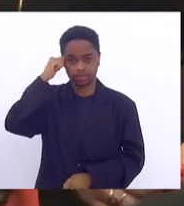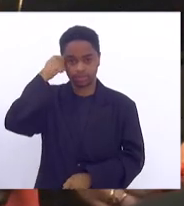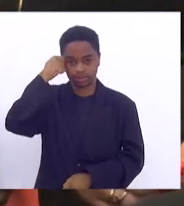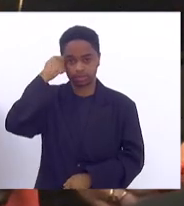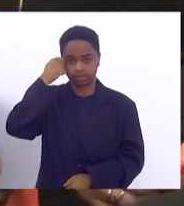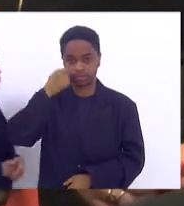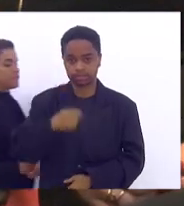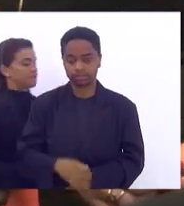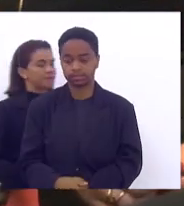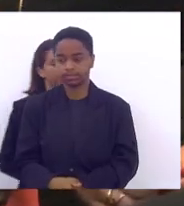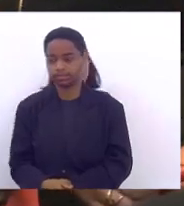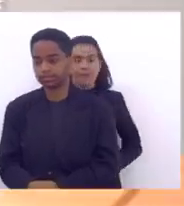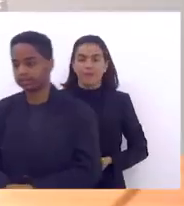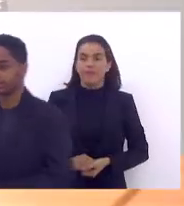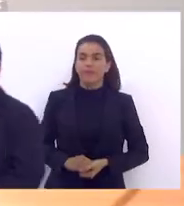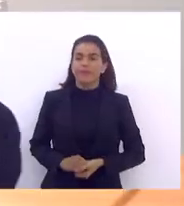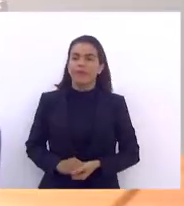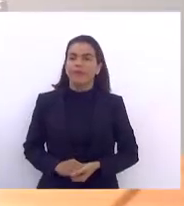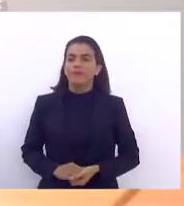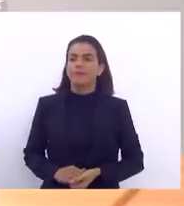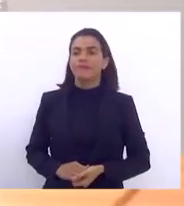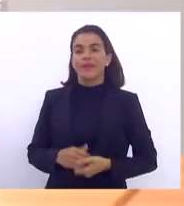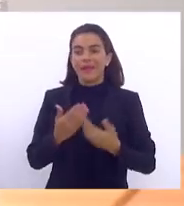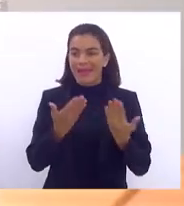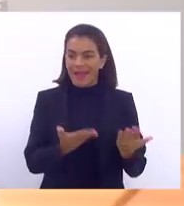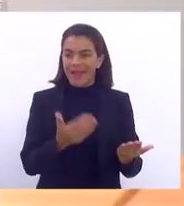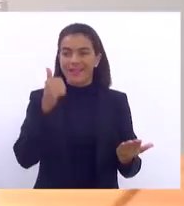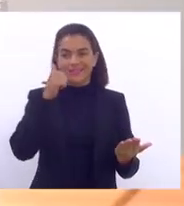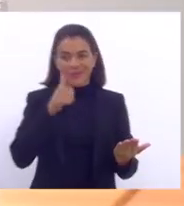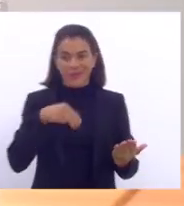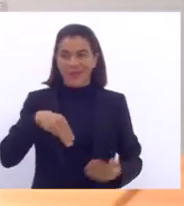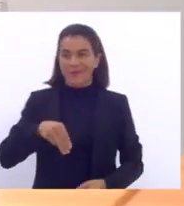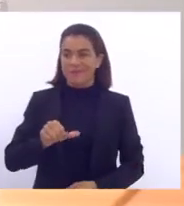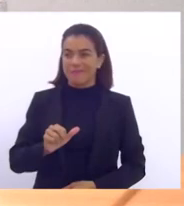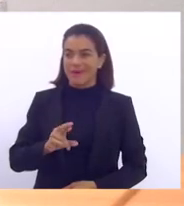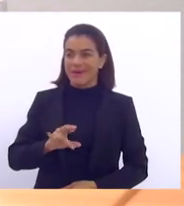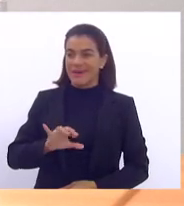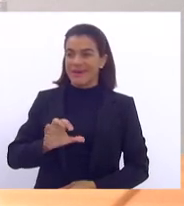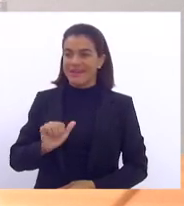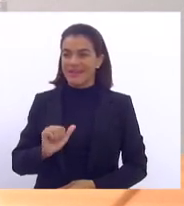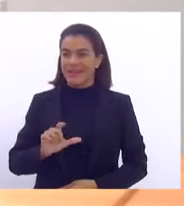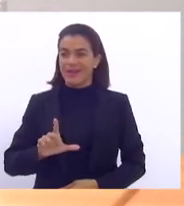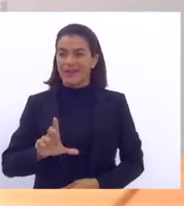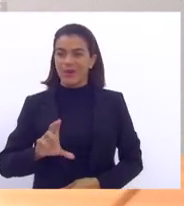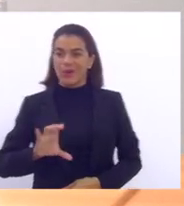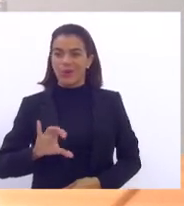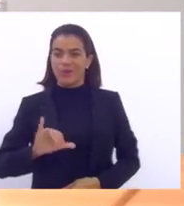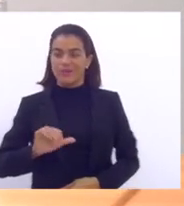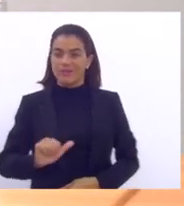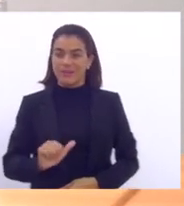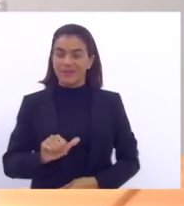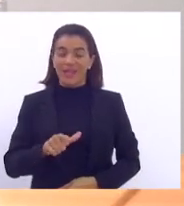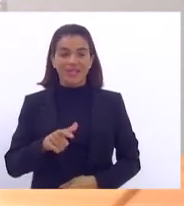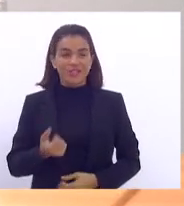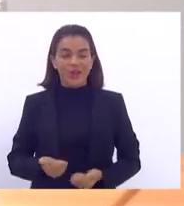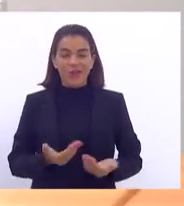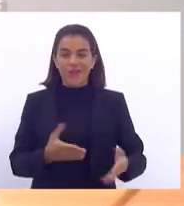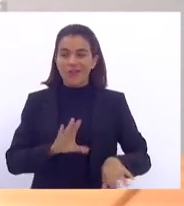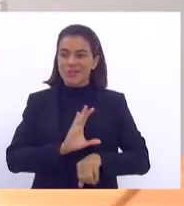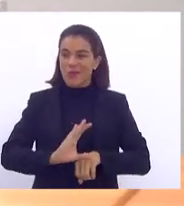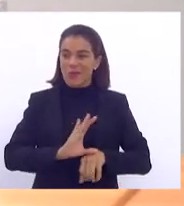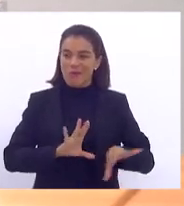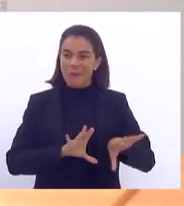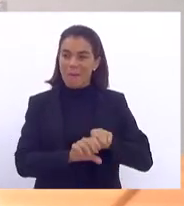negra e a a senhora Maria Lúcia qualificou aqueles Aqueles garotos